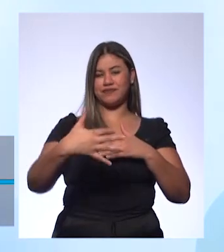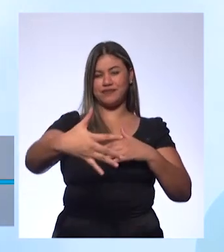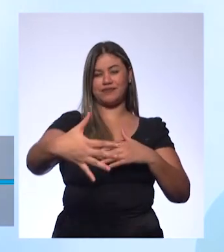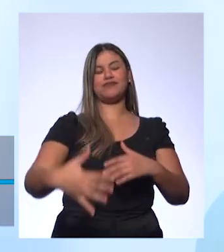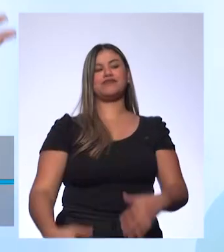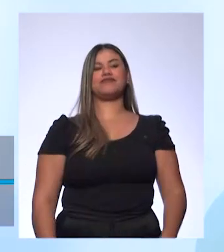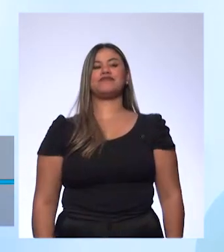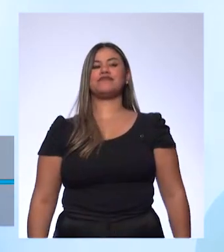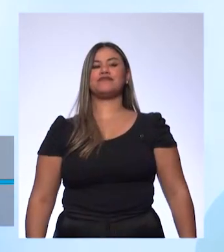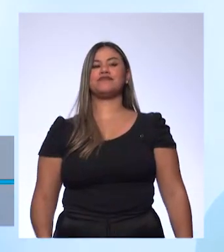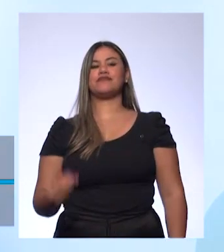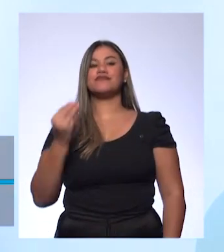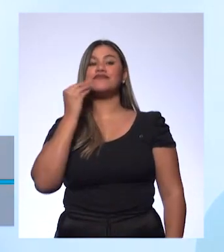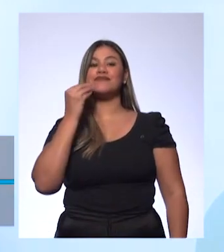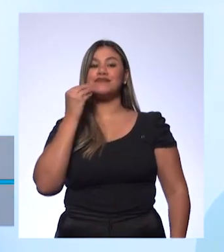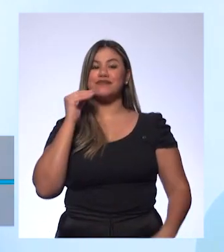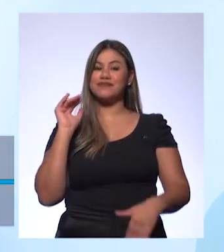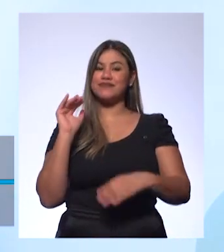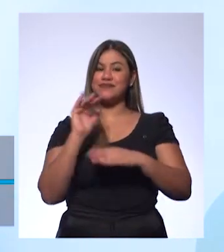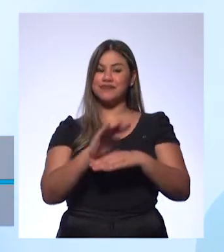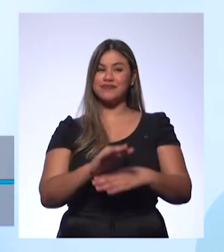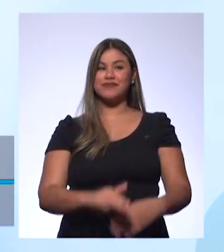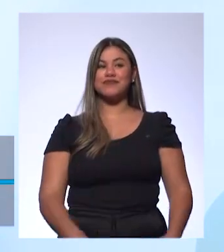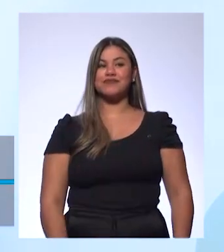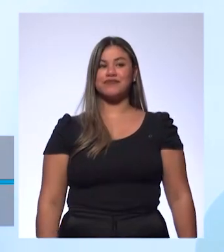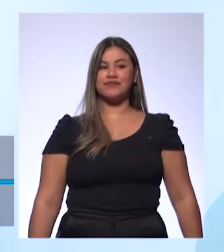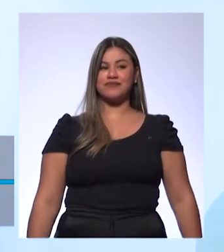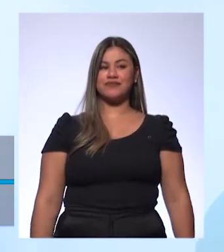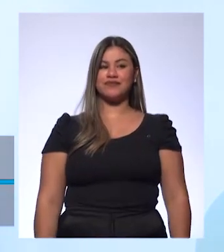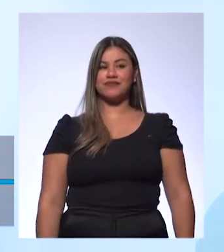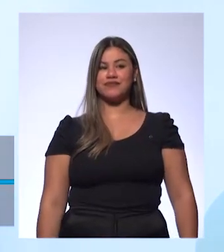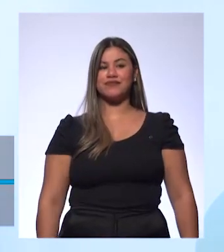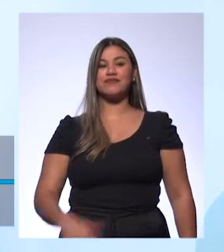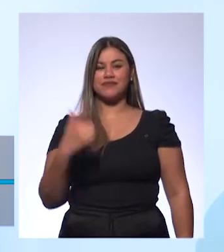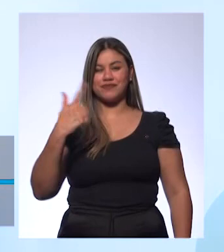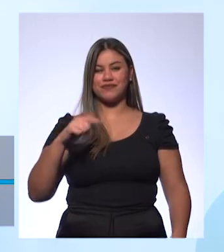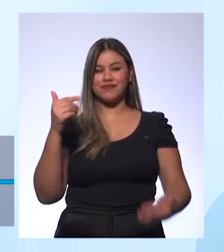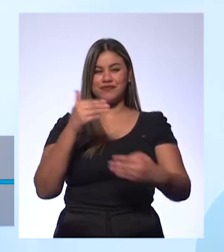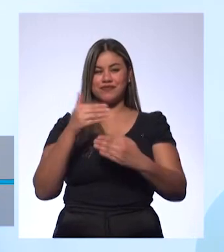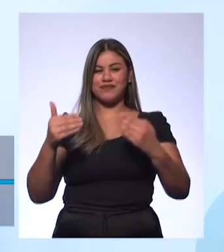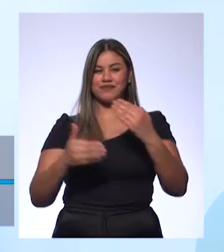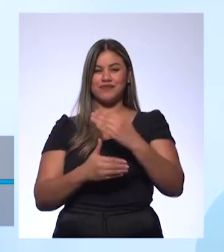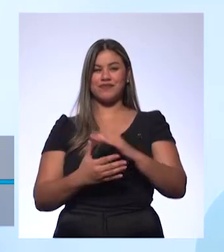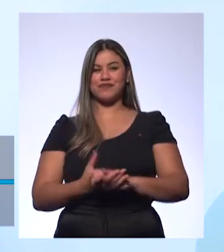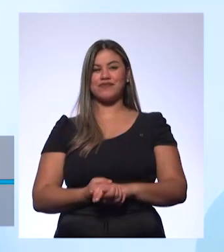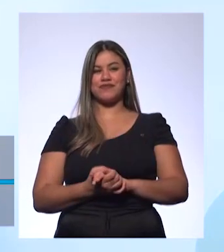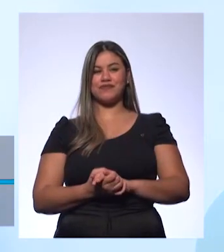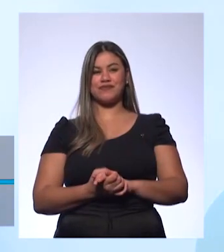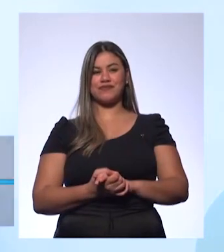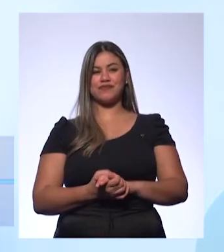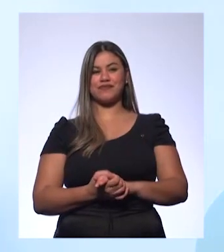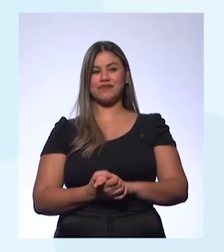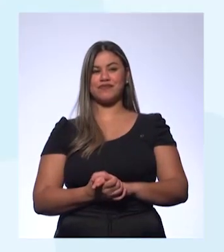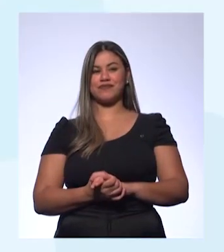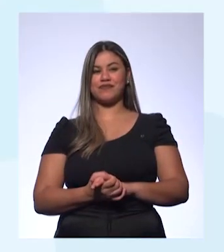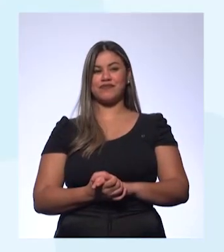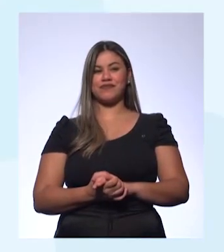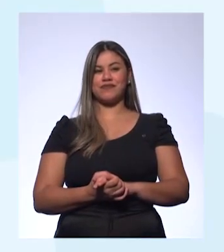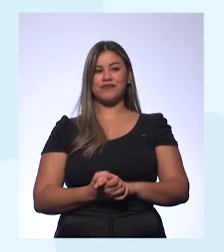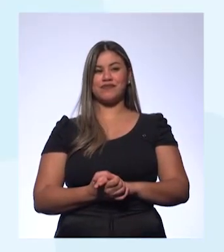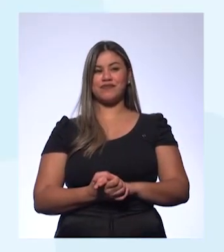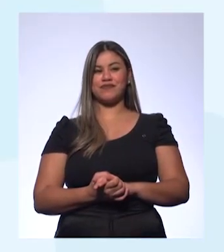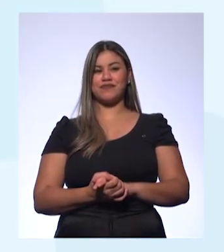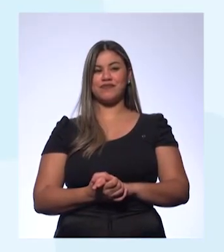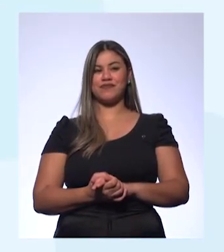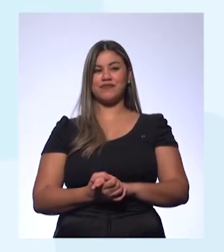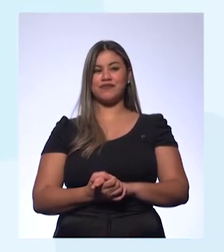de tentar resolver esse caso. Então, vamos lá. Próximo slide. Análise da jogada 2.